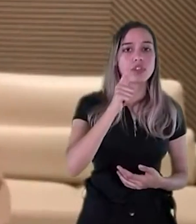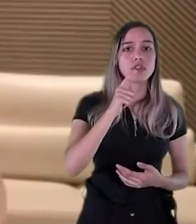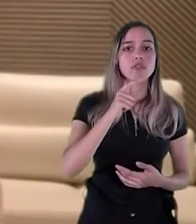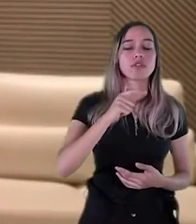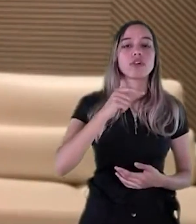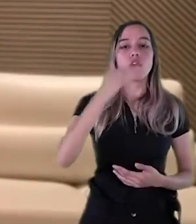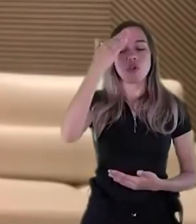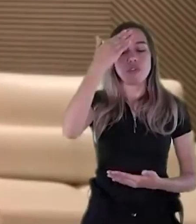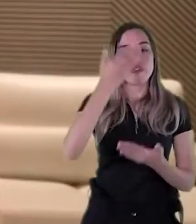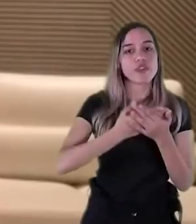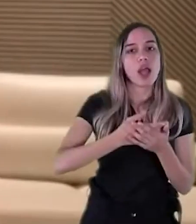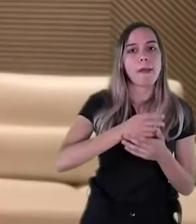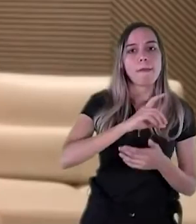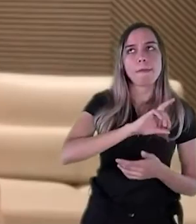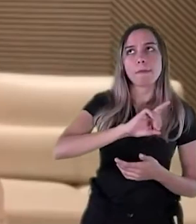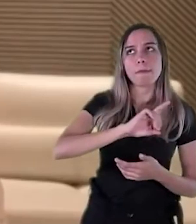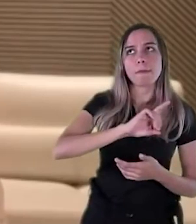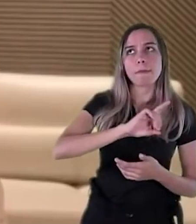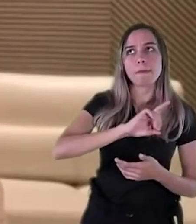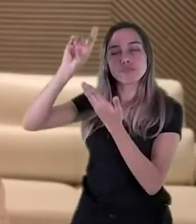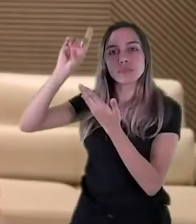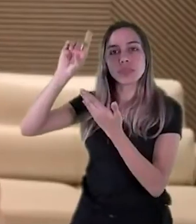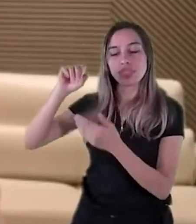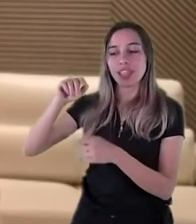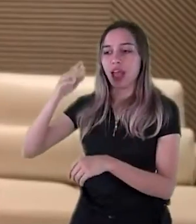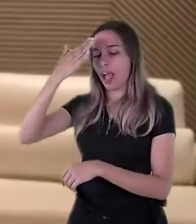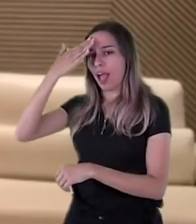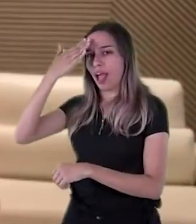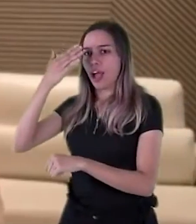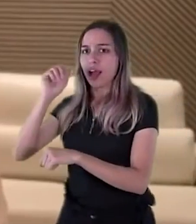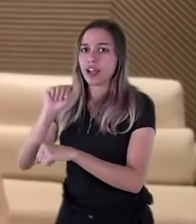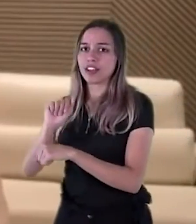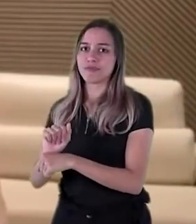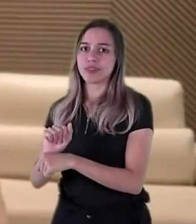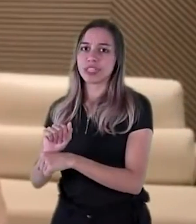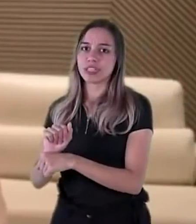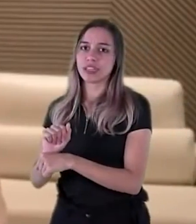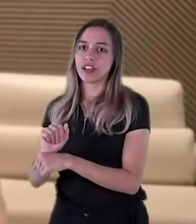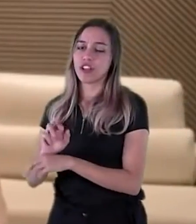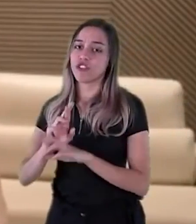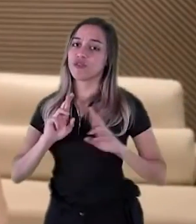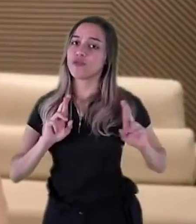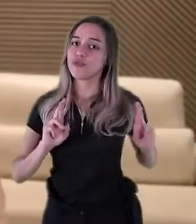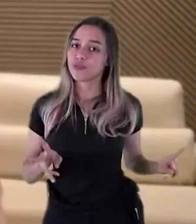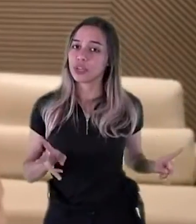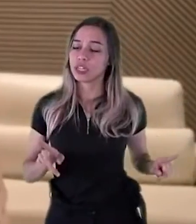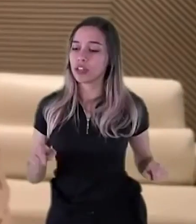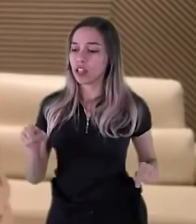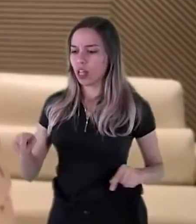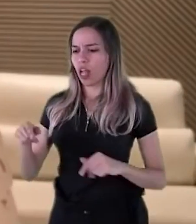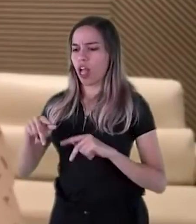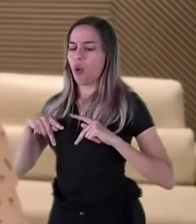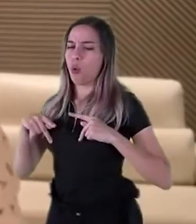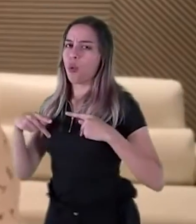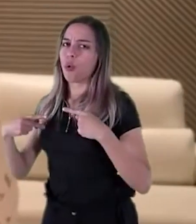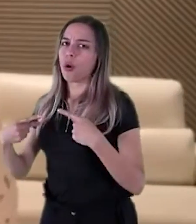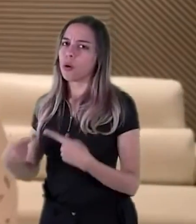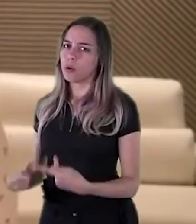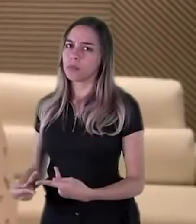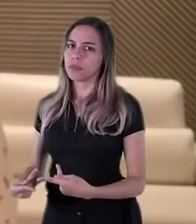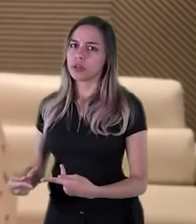Deus. Mas a esperança não. A esperança é uma construção humana. É uma virtude que